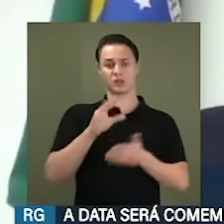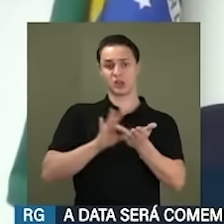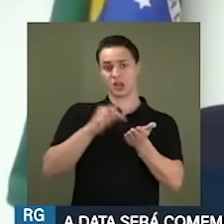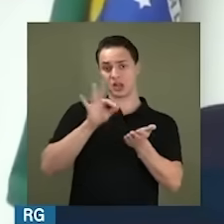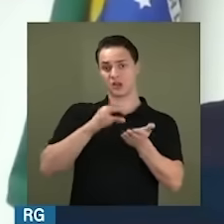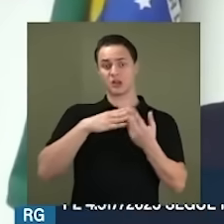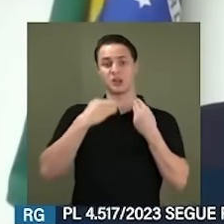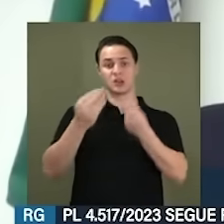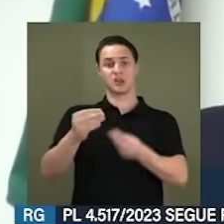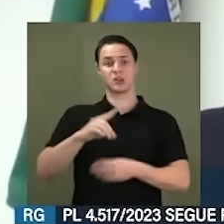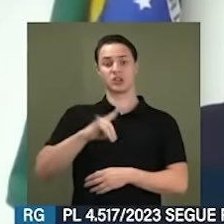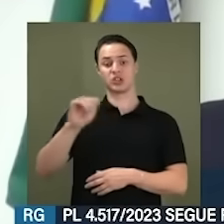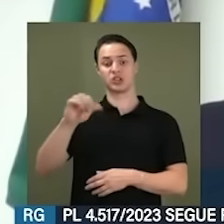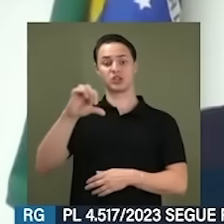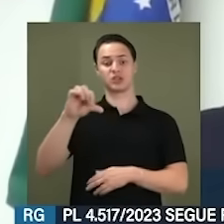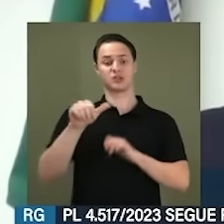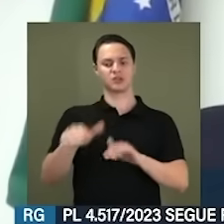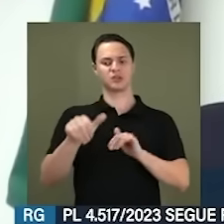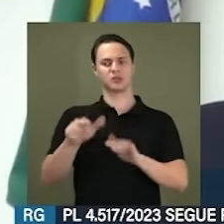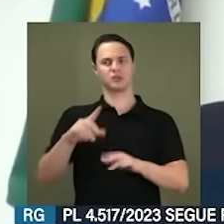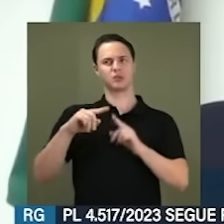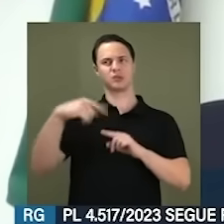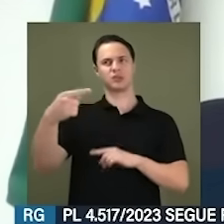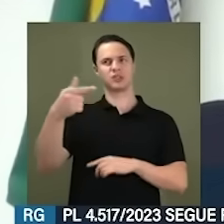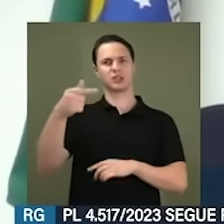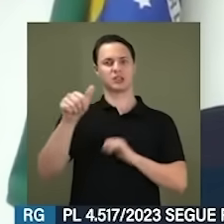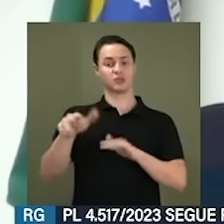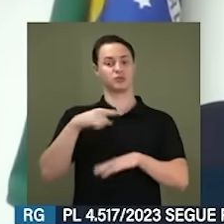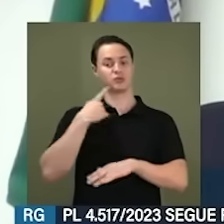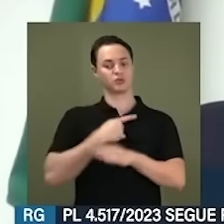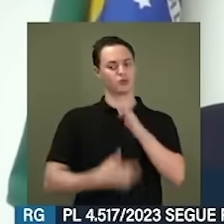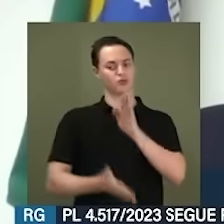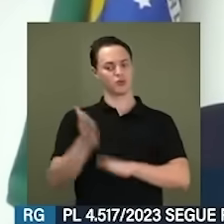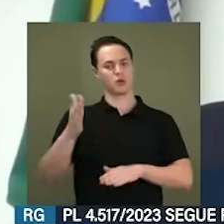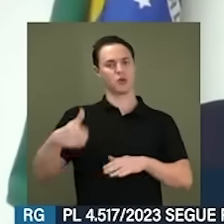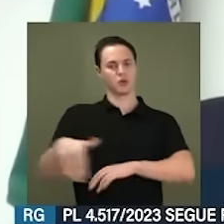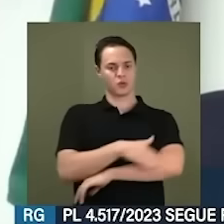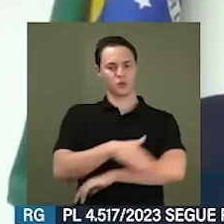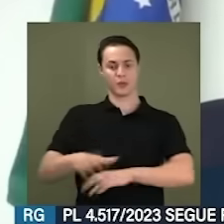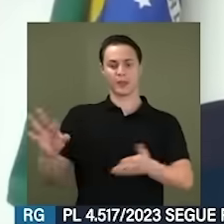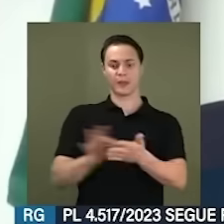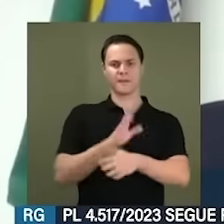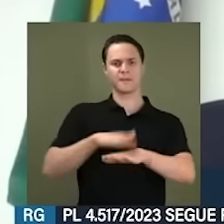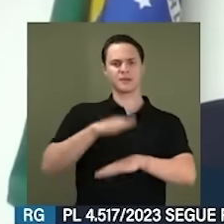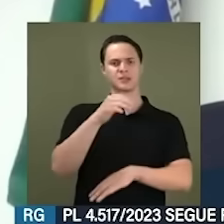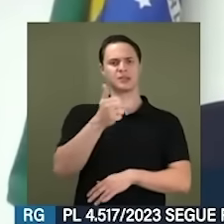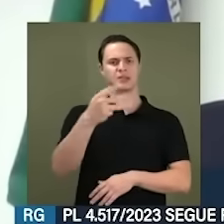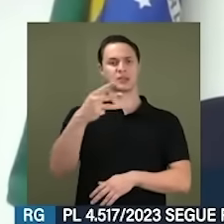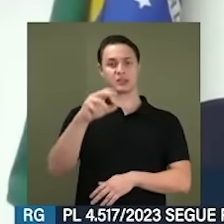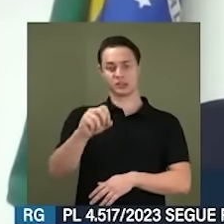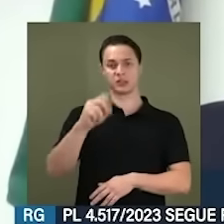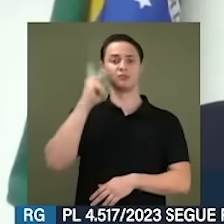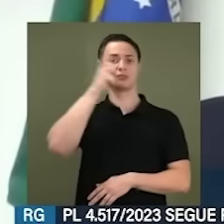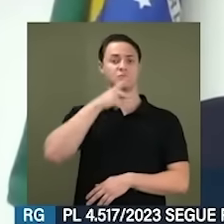entregue no dia 9 de setembro, depois de 7 de setembro, que nós vamos às ruas, assinado por mais de 130 parlamentares,